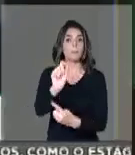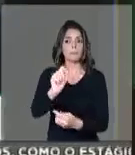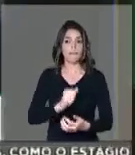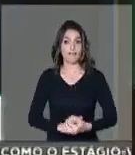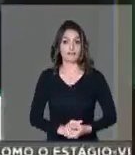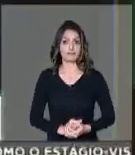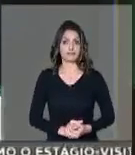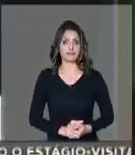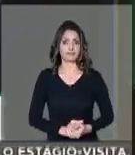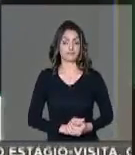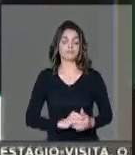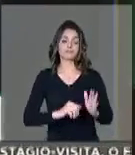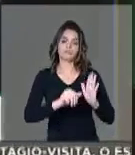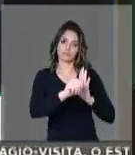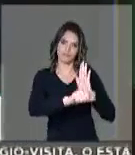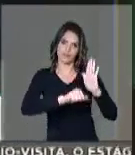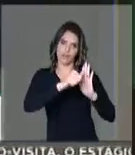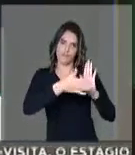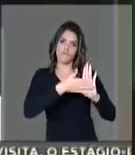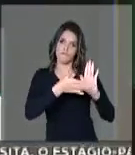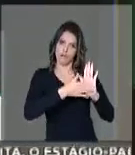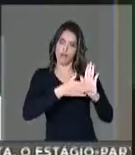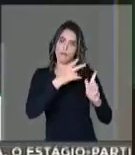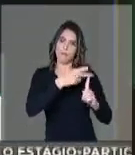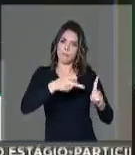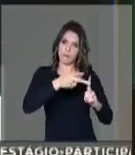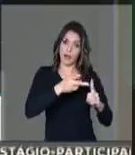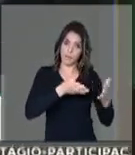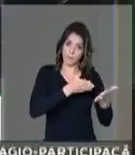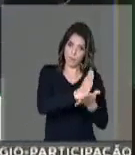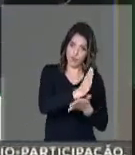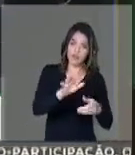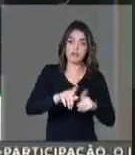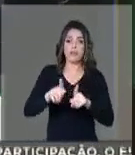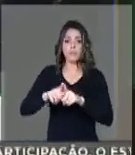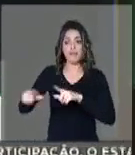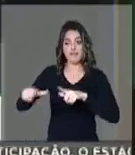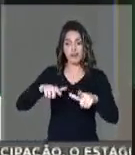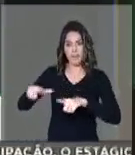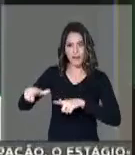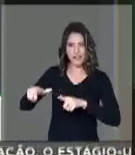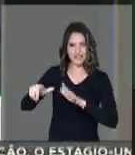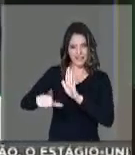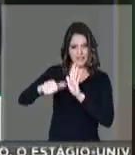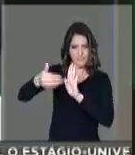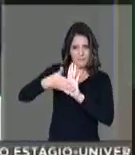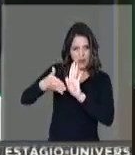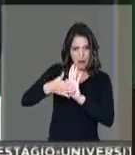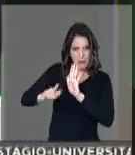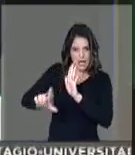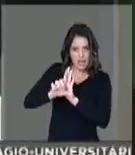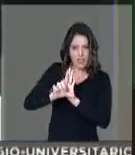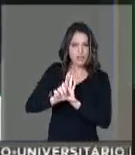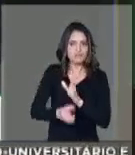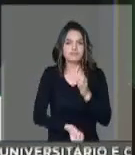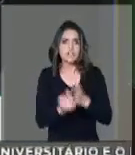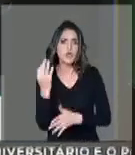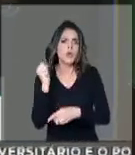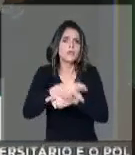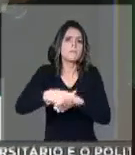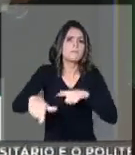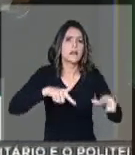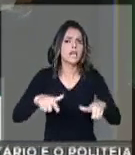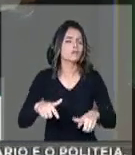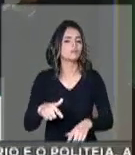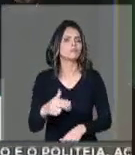a aprovação da reforma da Previdência, como depois da reforma trabalhista, não se gerou emprego nenhum, mas a